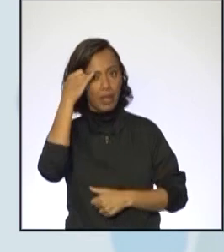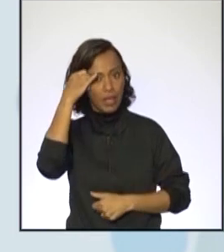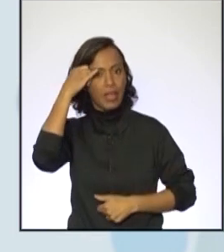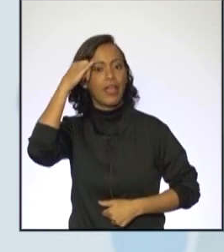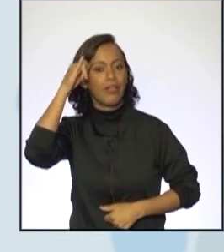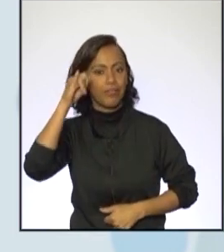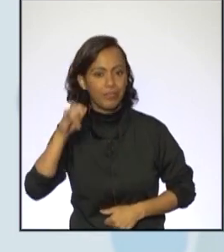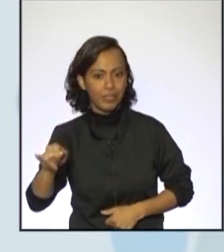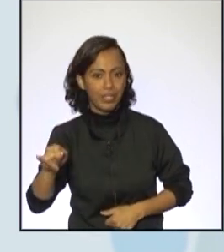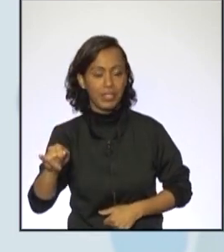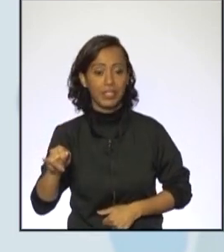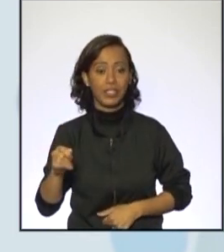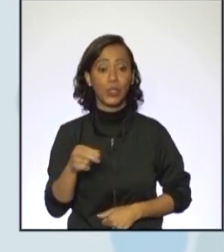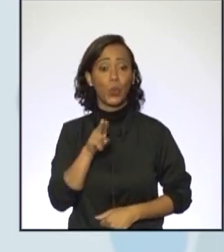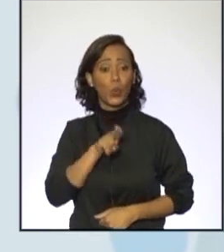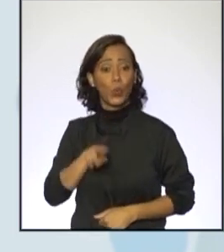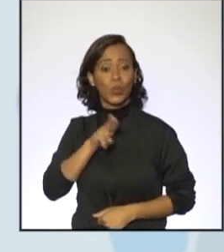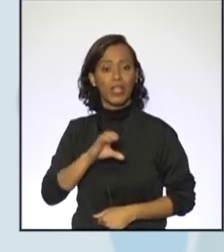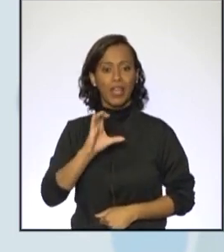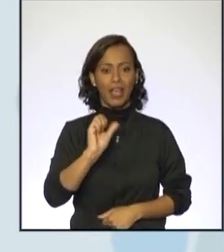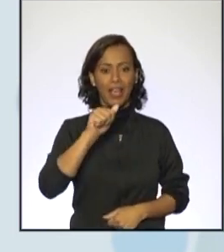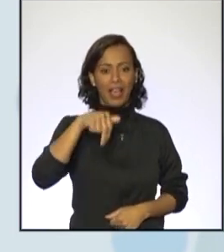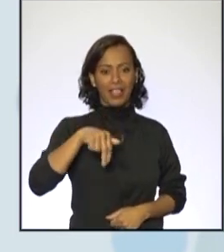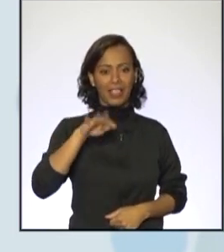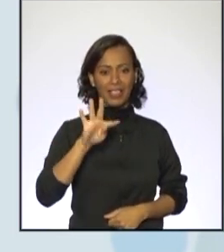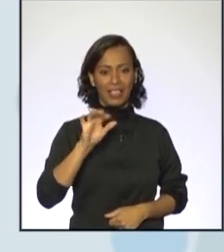Cantagalo-Rai. N-O or A